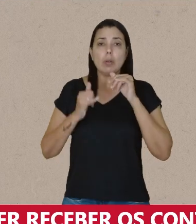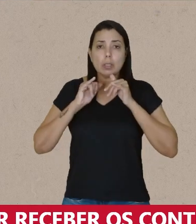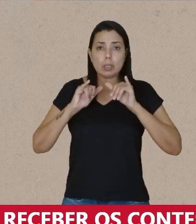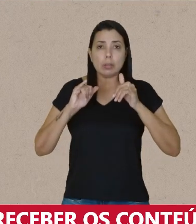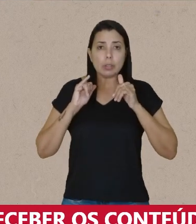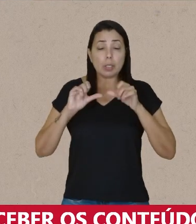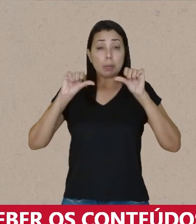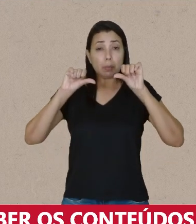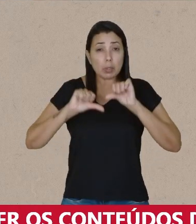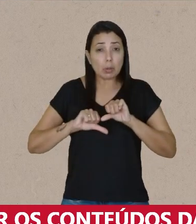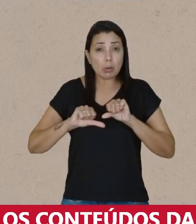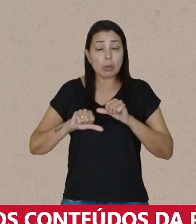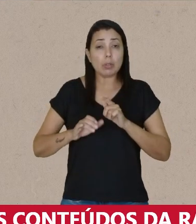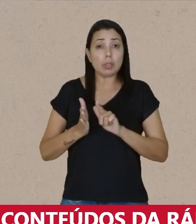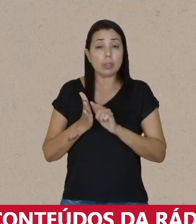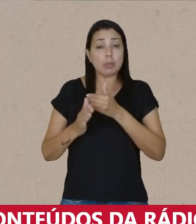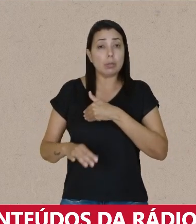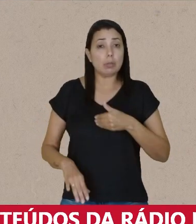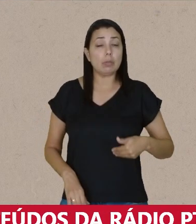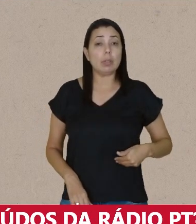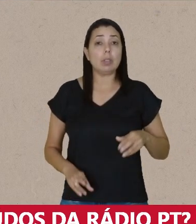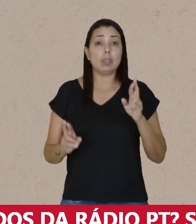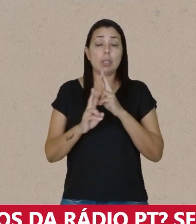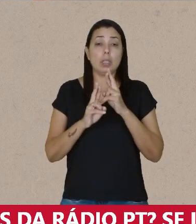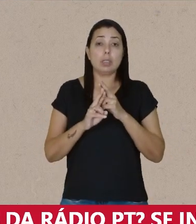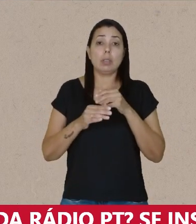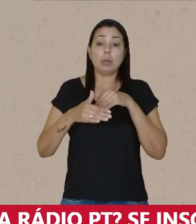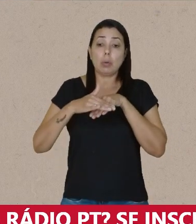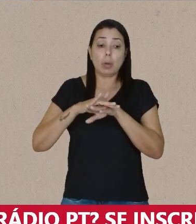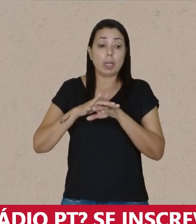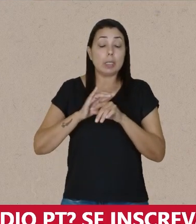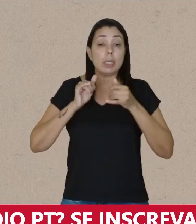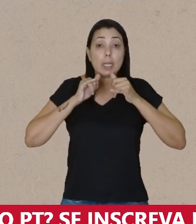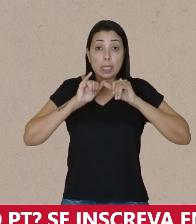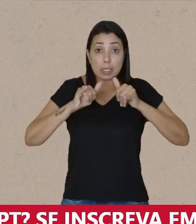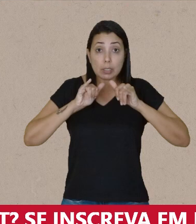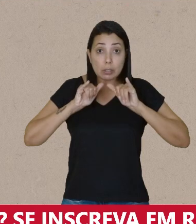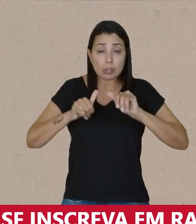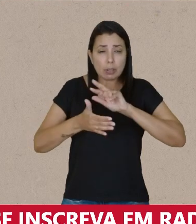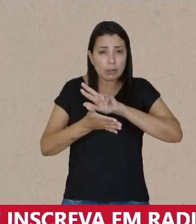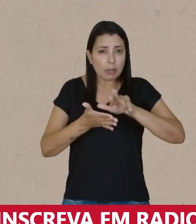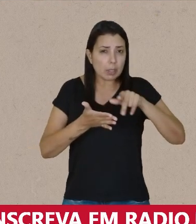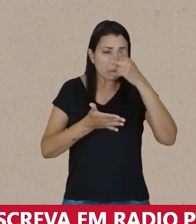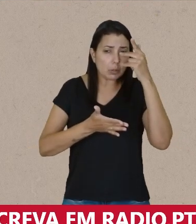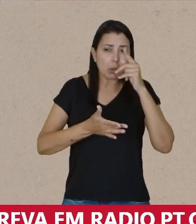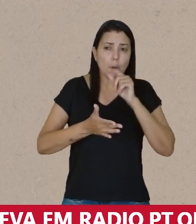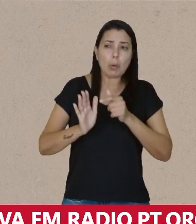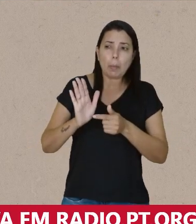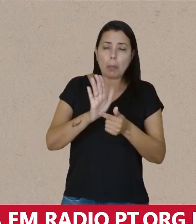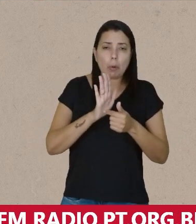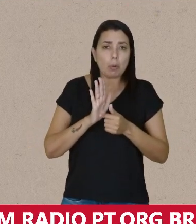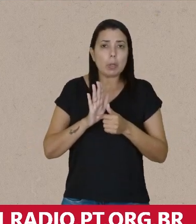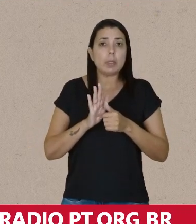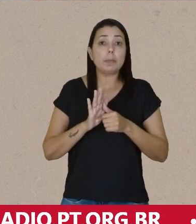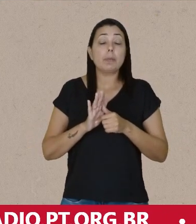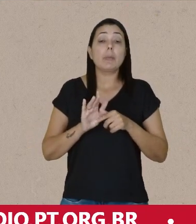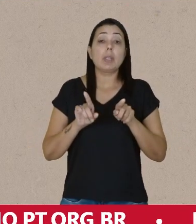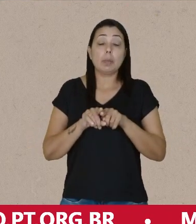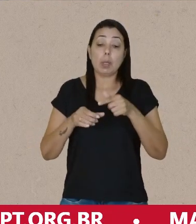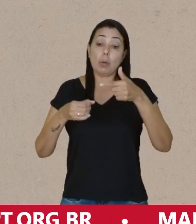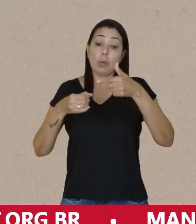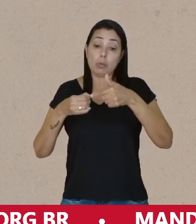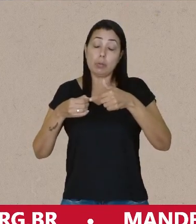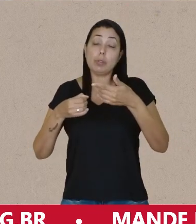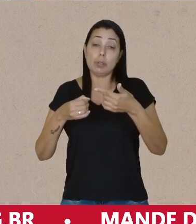da péssima gestão do governo federal em relação aos reservatórios das hidrelétricas, não é? Diversos especialistas têm apontado isso. O preço de combustíveis,